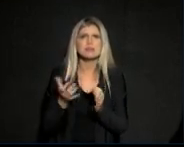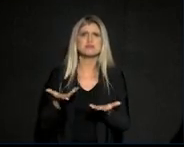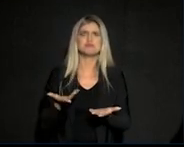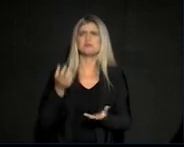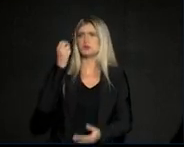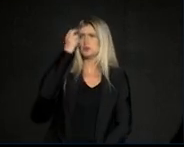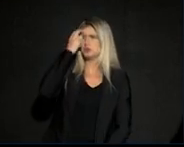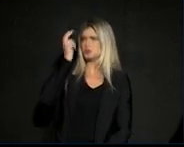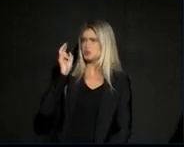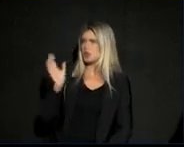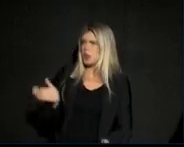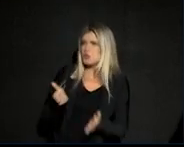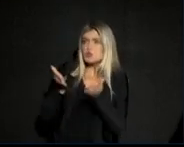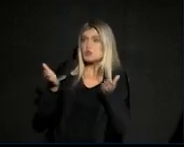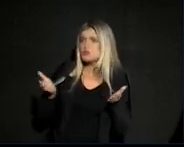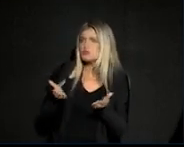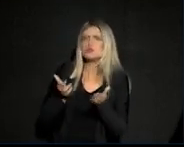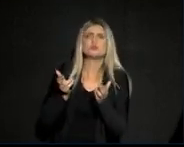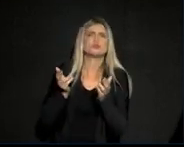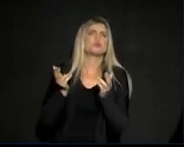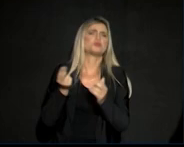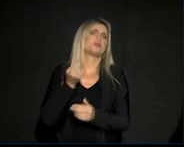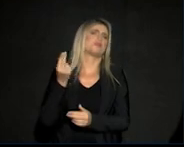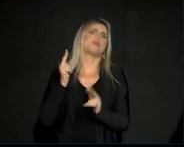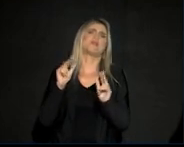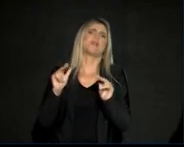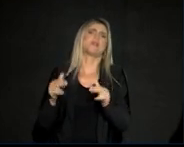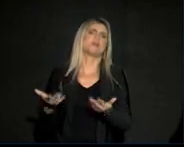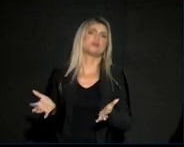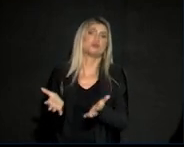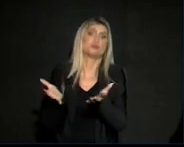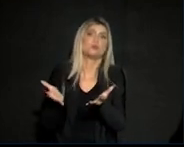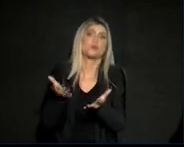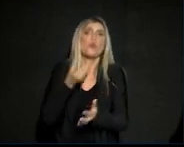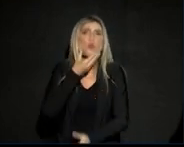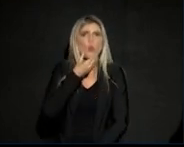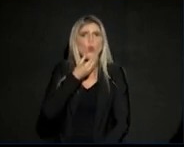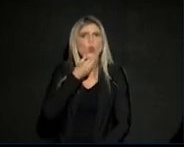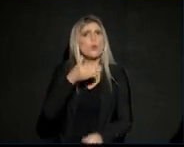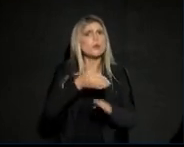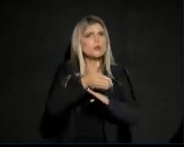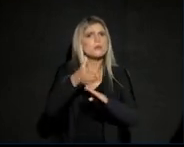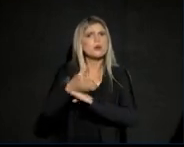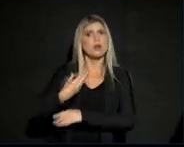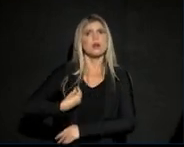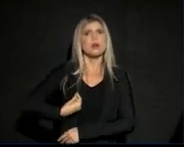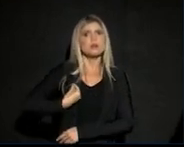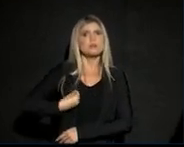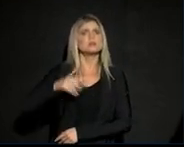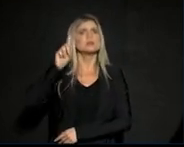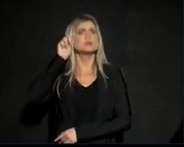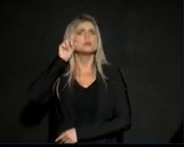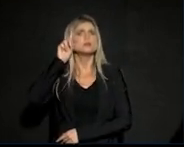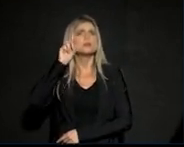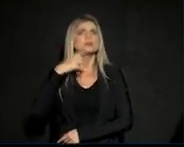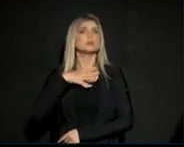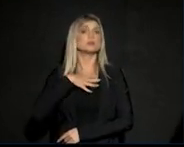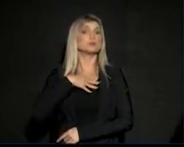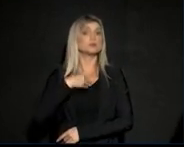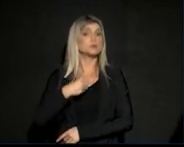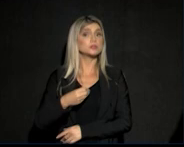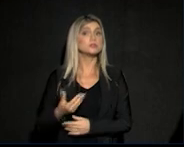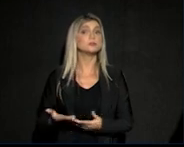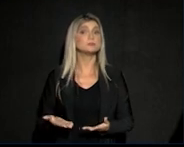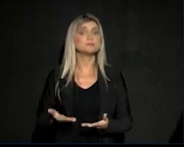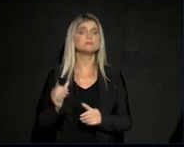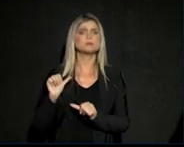estimulou que os homens participasse mais participassem mais da vida dos filhos e essa mudança tem muito mais a ver com você tem um ciclo